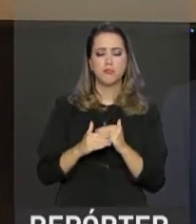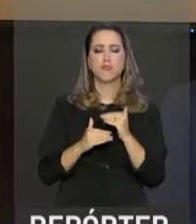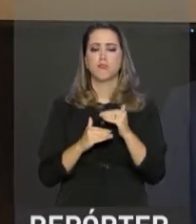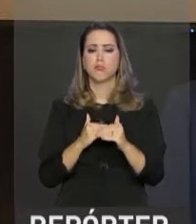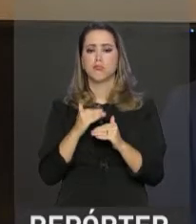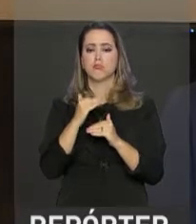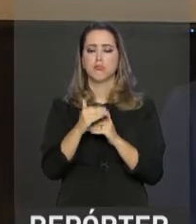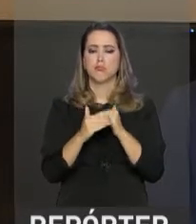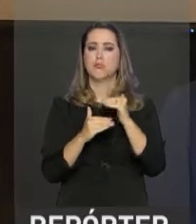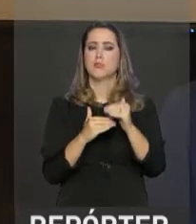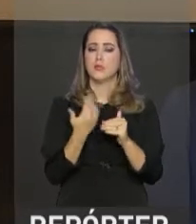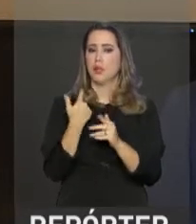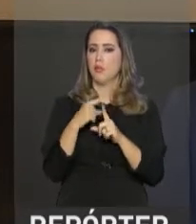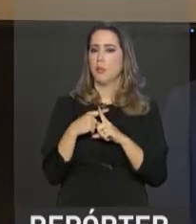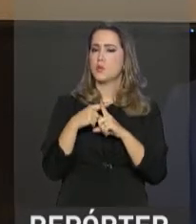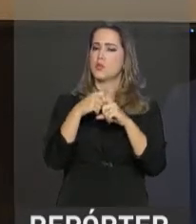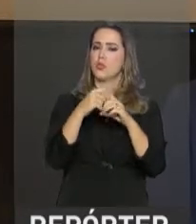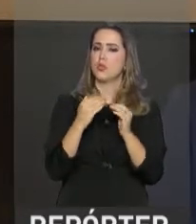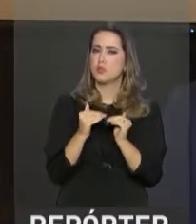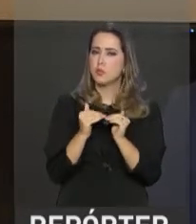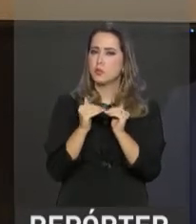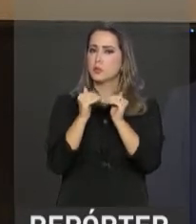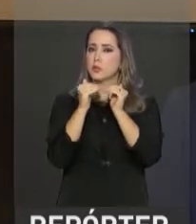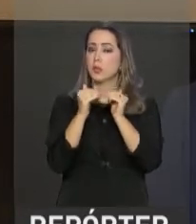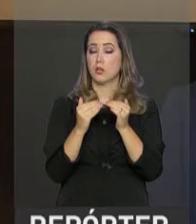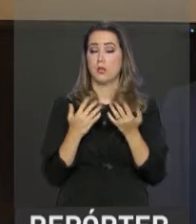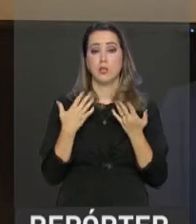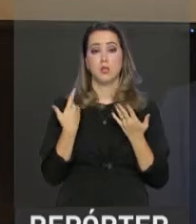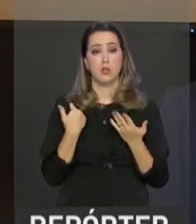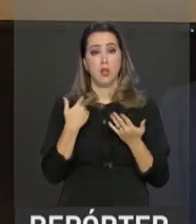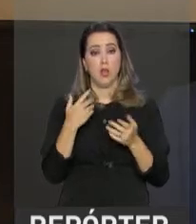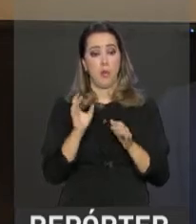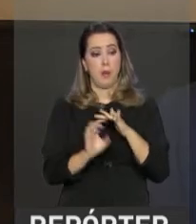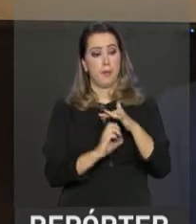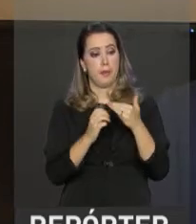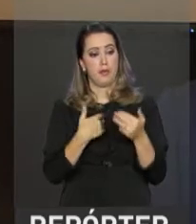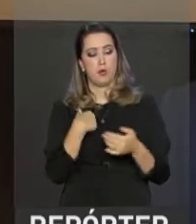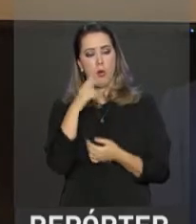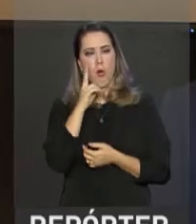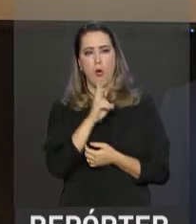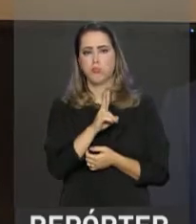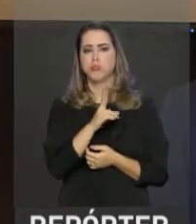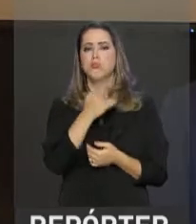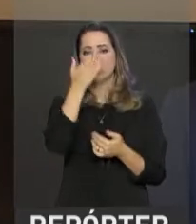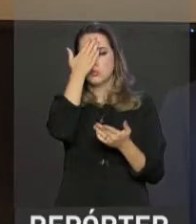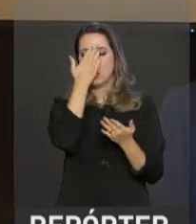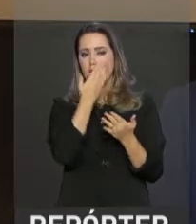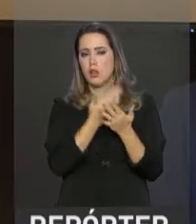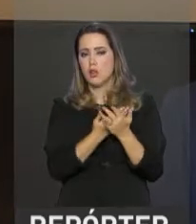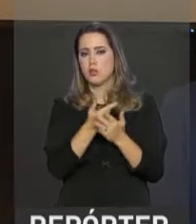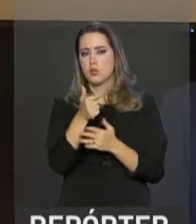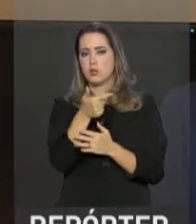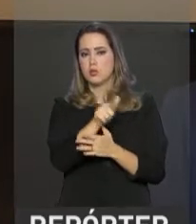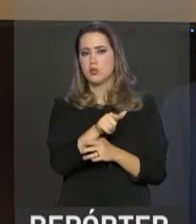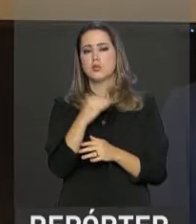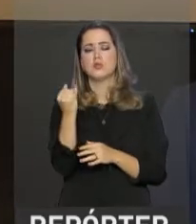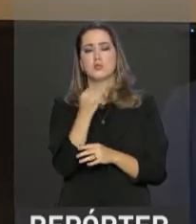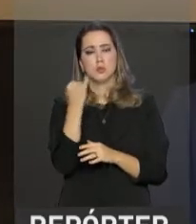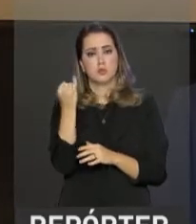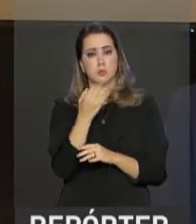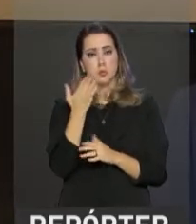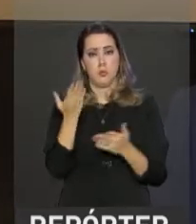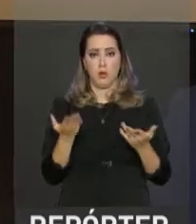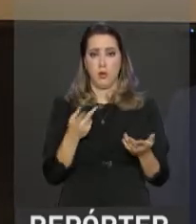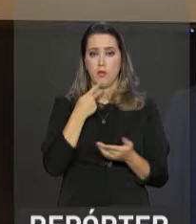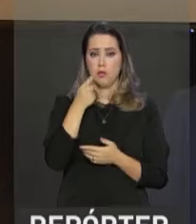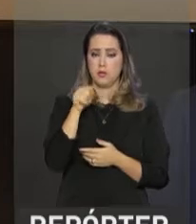da agência vamos começar a aumentar e para a confiança do empresário esse resgate das vendas foi fundamental pois